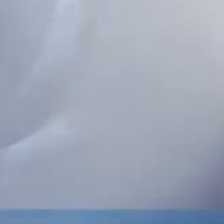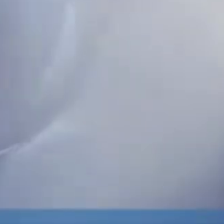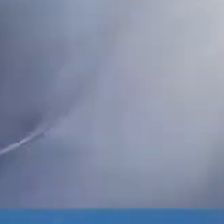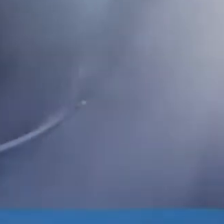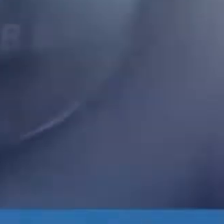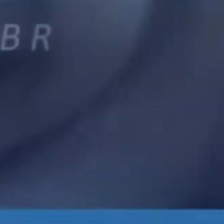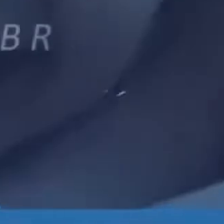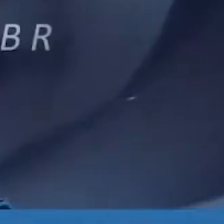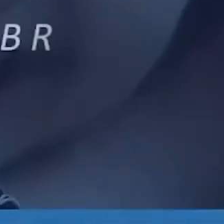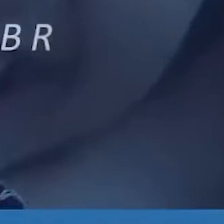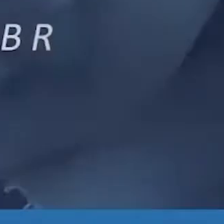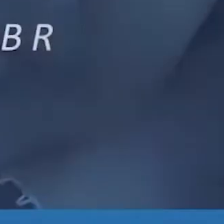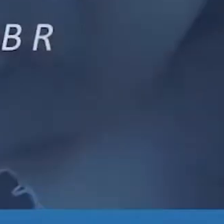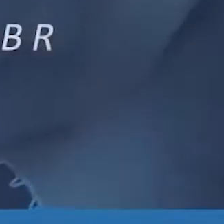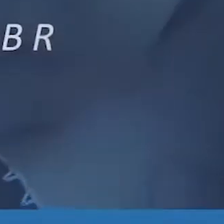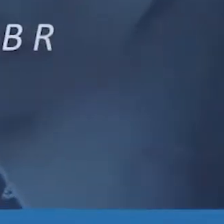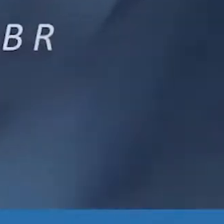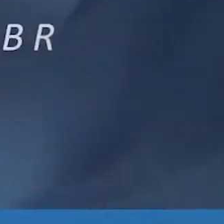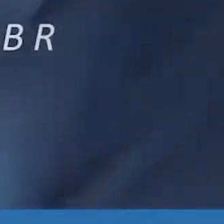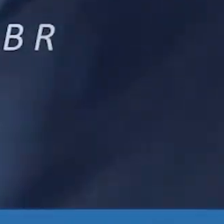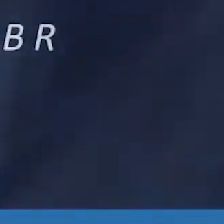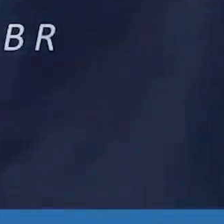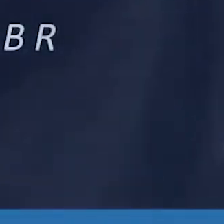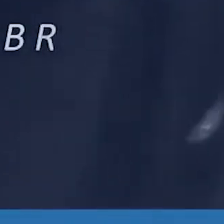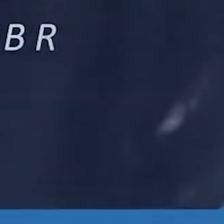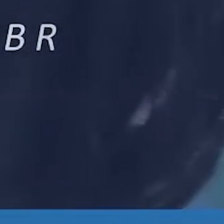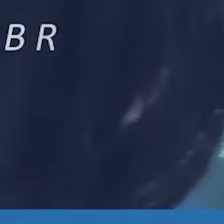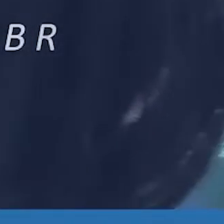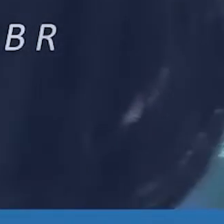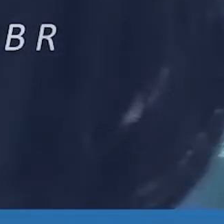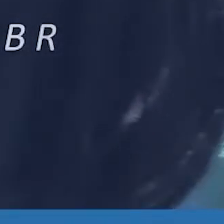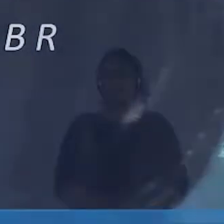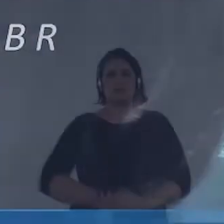Enquanto não passa, conheça o novo jeito Quali de ajudar.